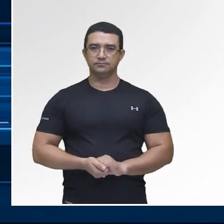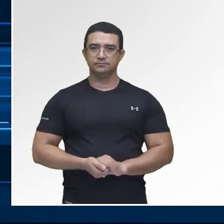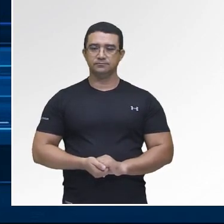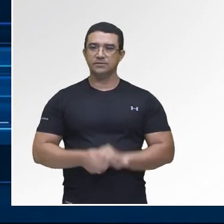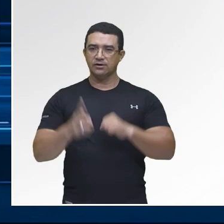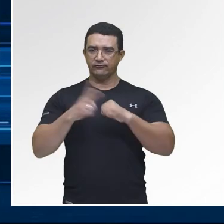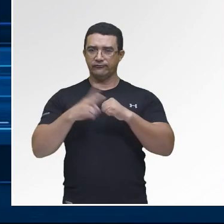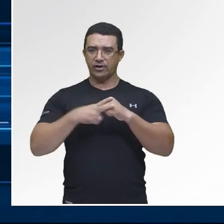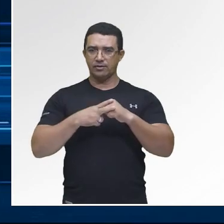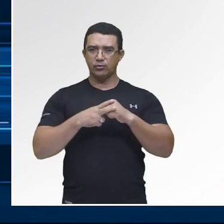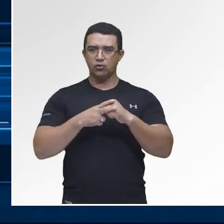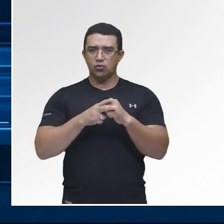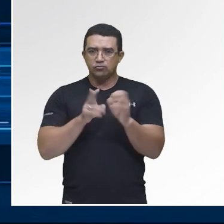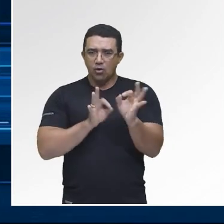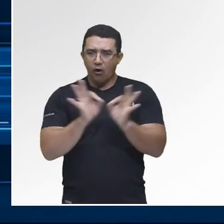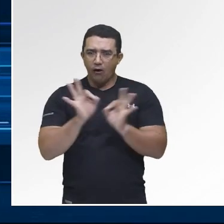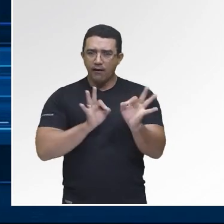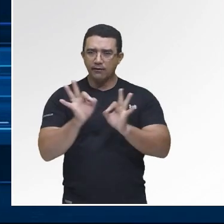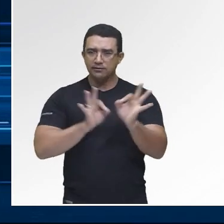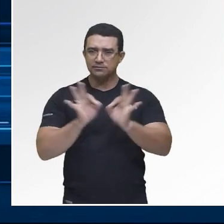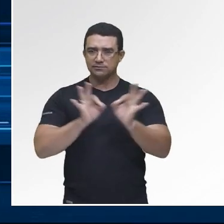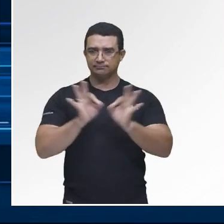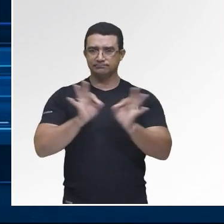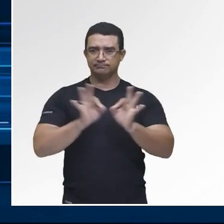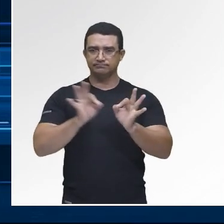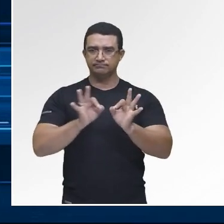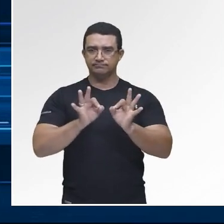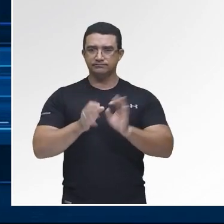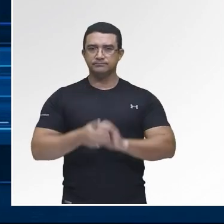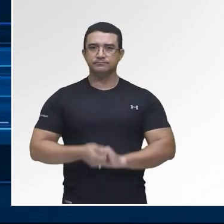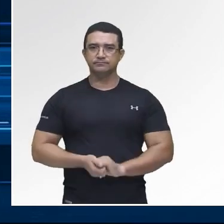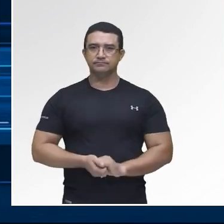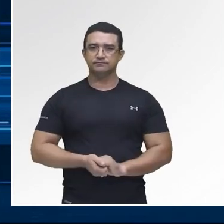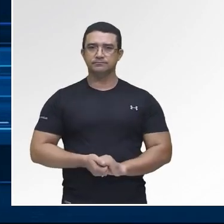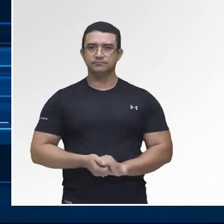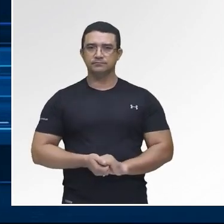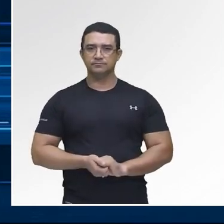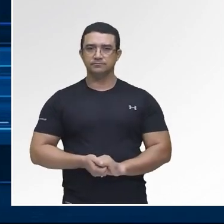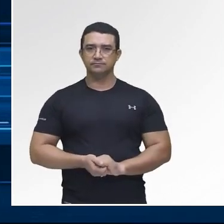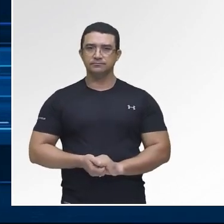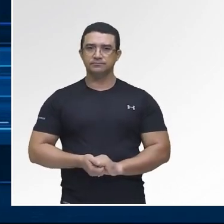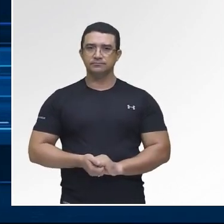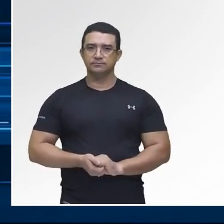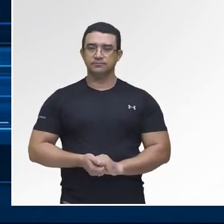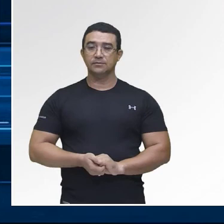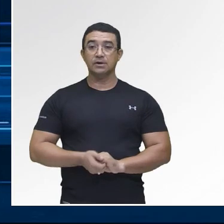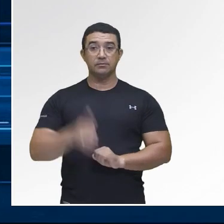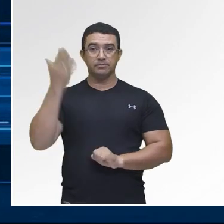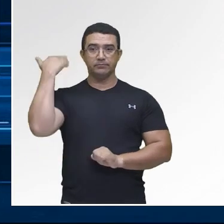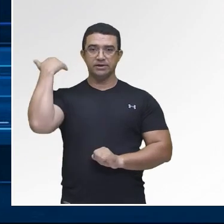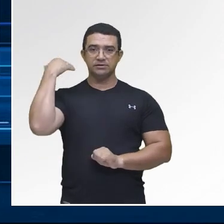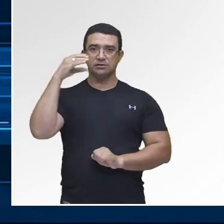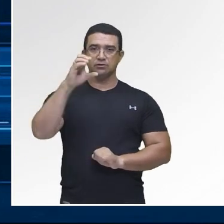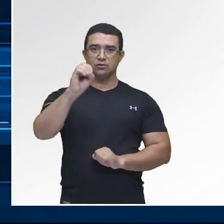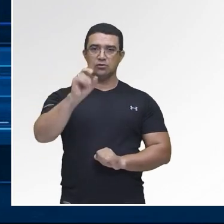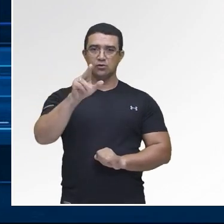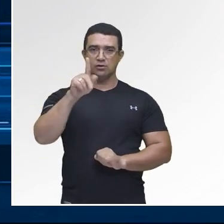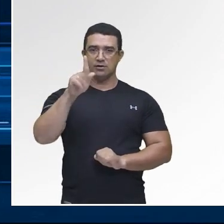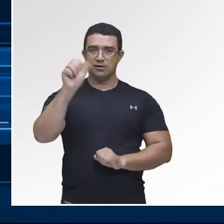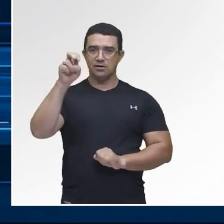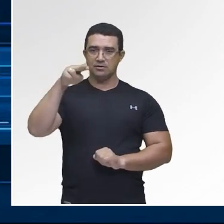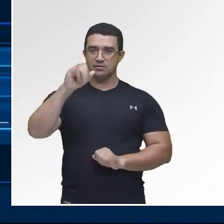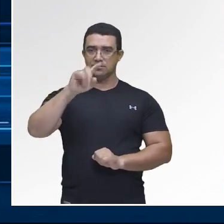verbo organizar, é um verbo, uma palavra cognata. Organizar vai ser organize, ou organized, que